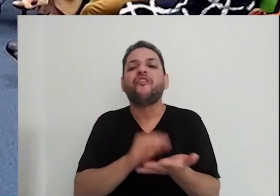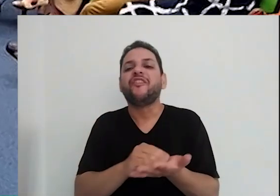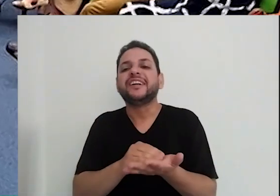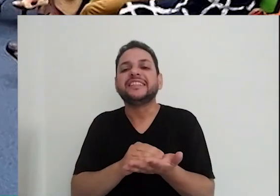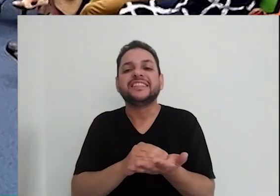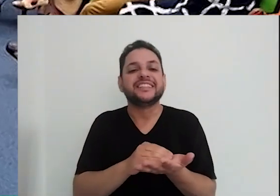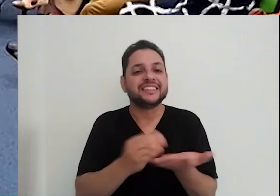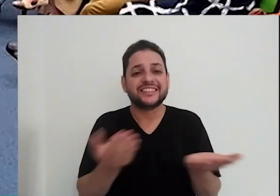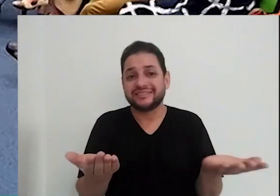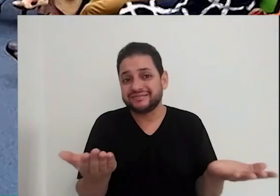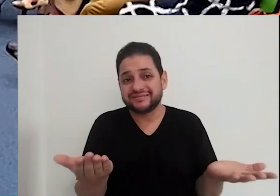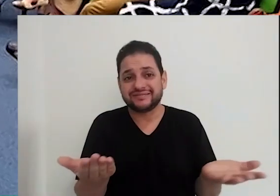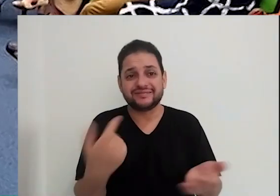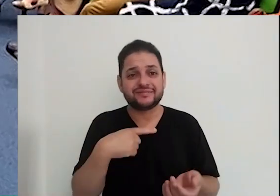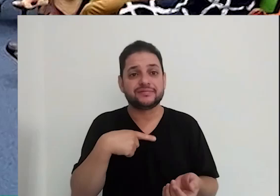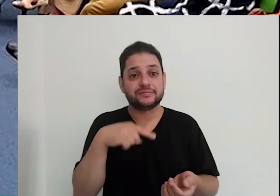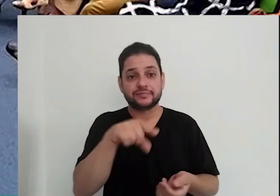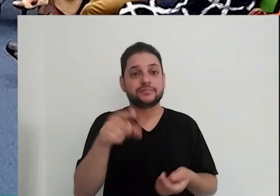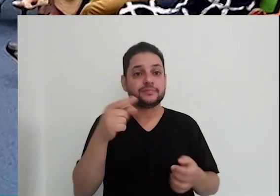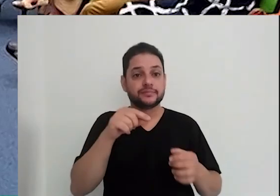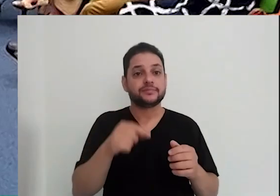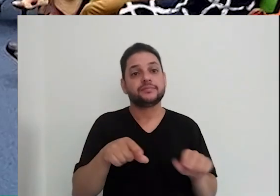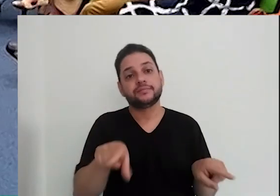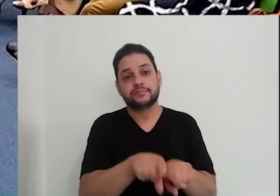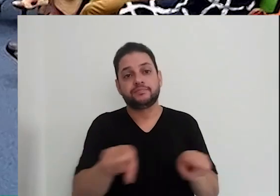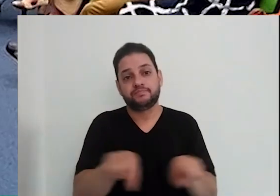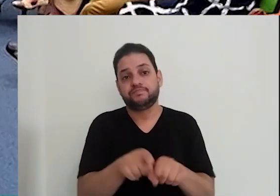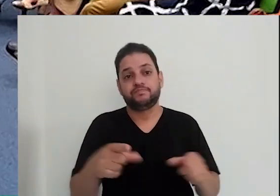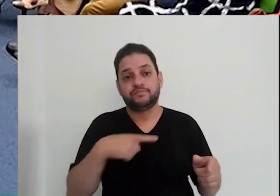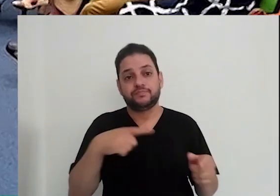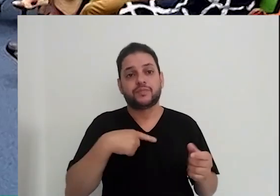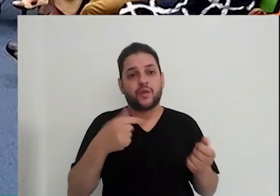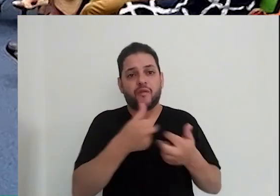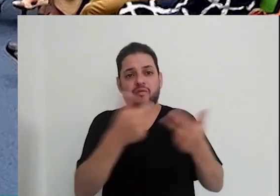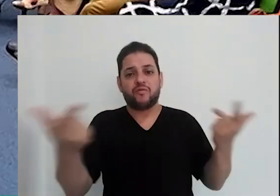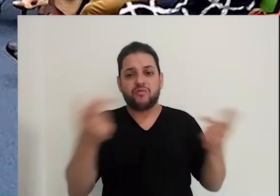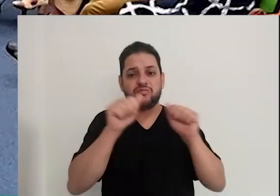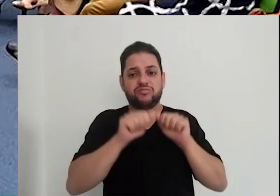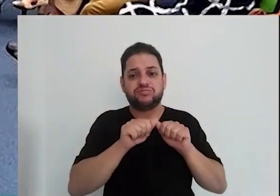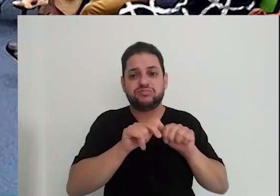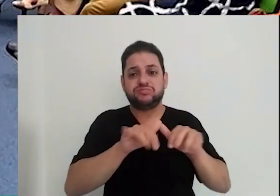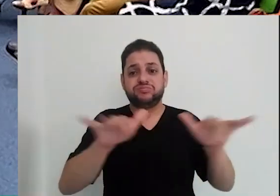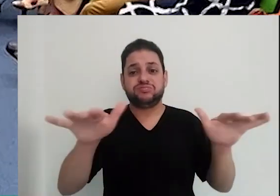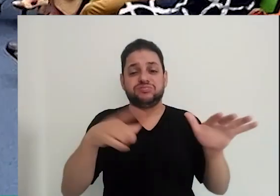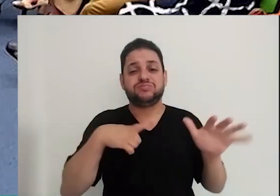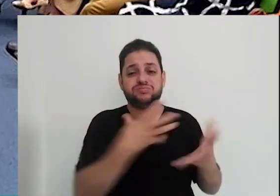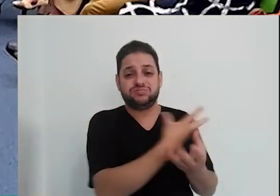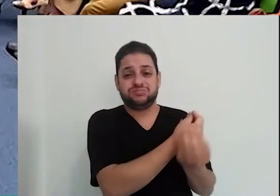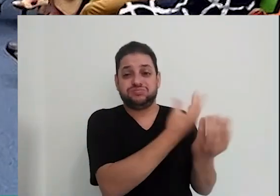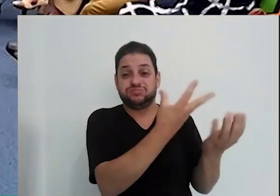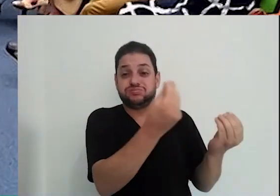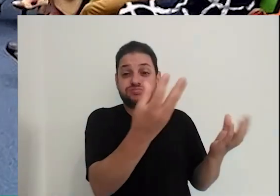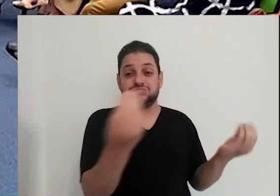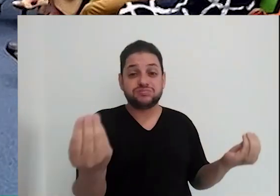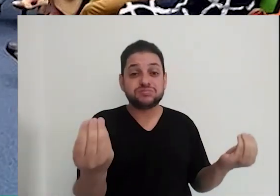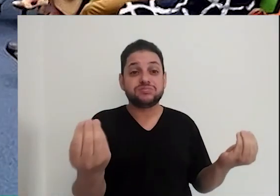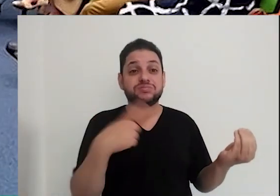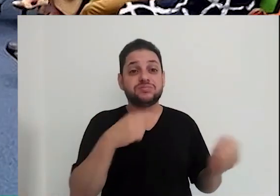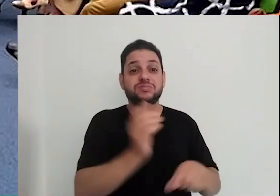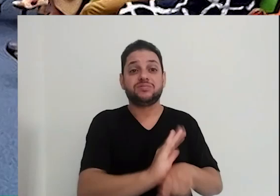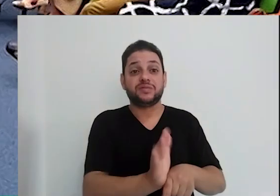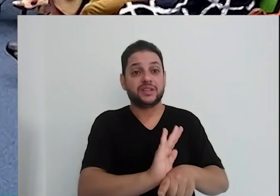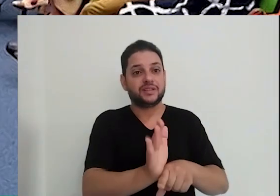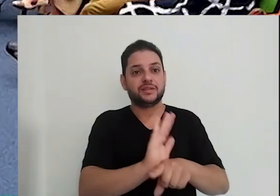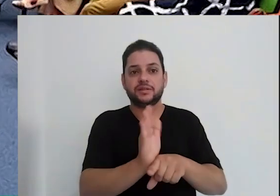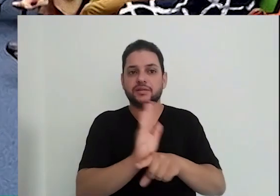eh com com essa profusão de de de coisas de oferta que tem hoje em dia né eh filme por exemplo tem